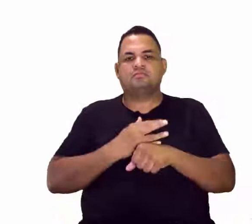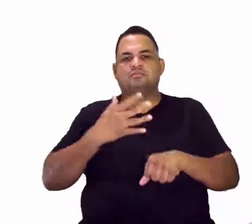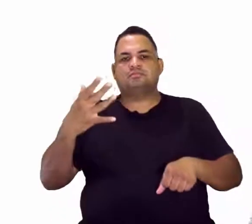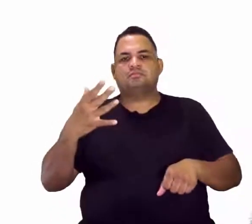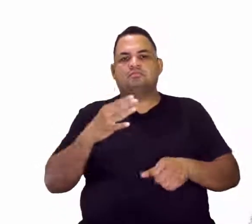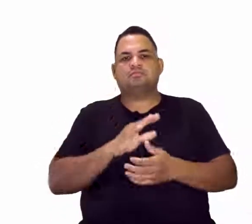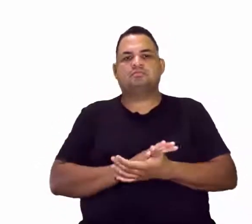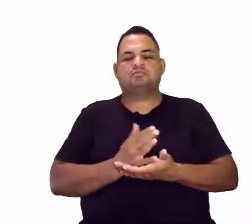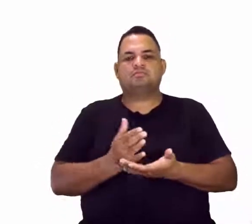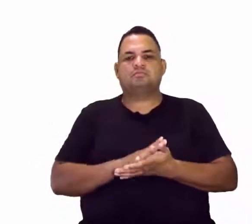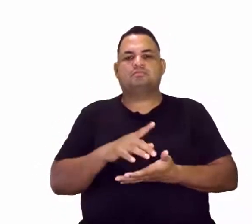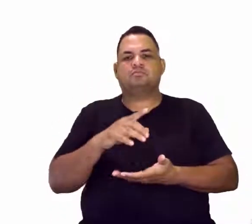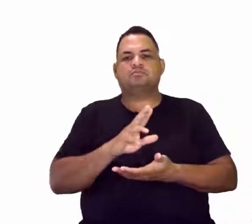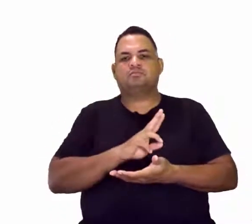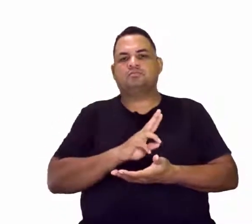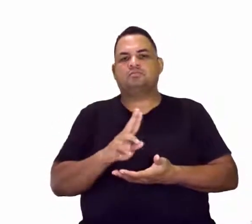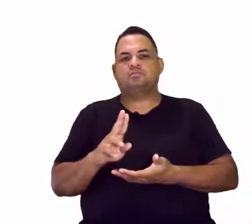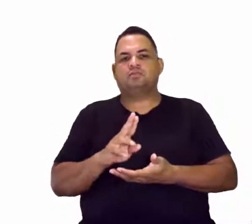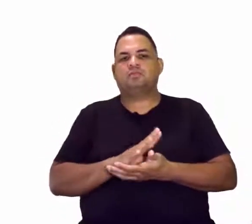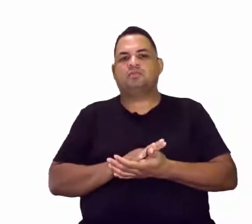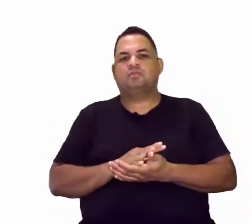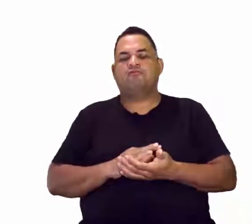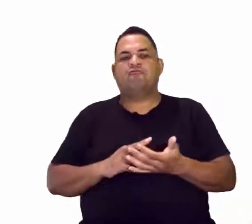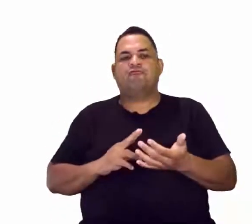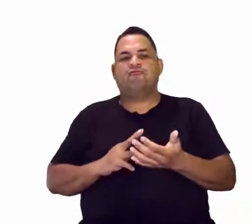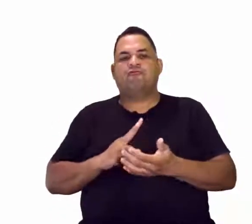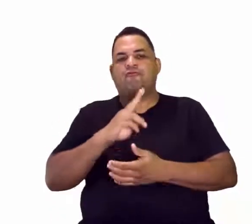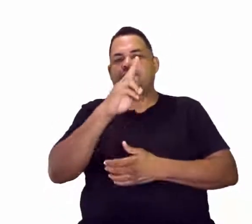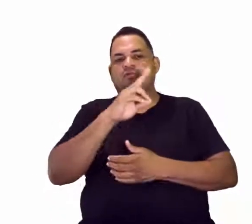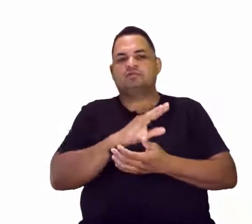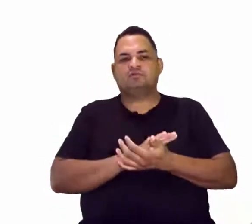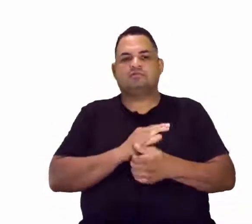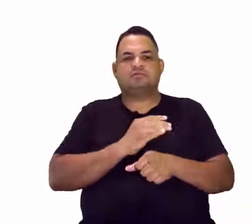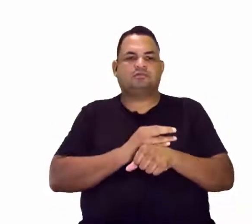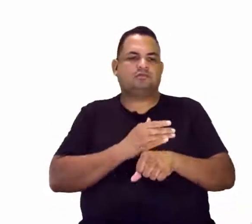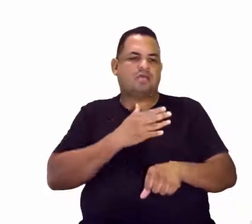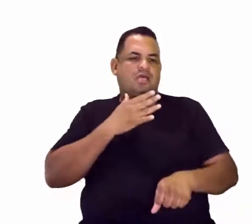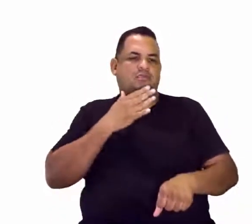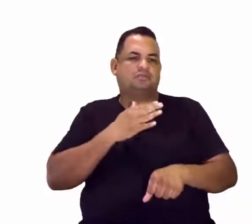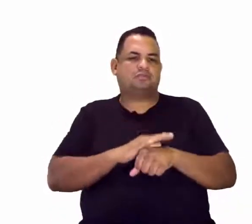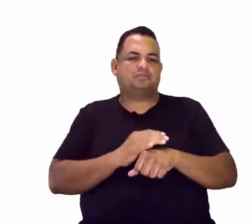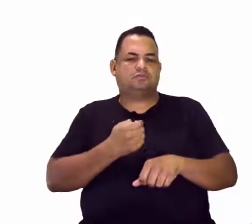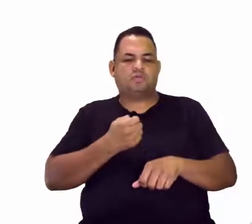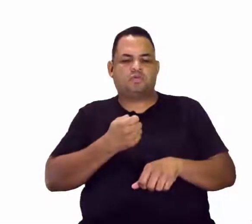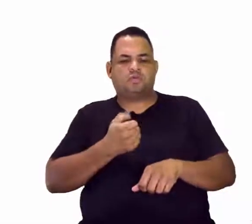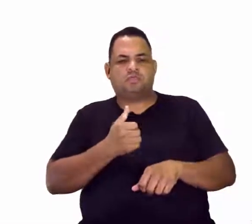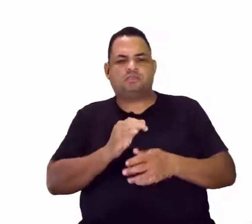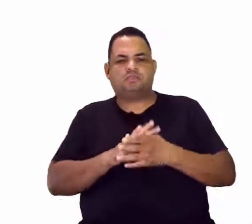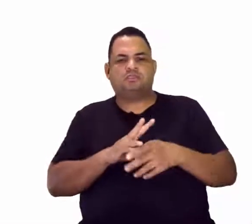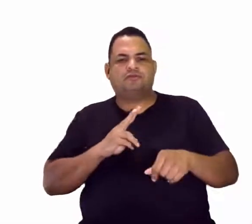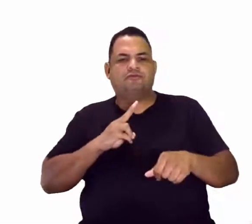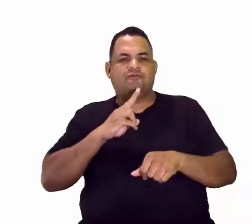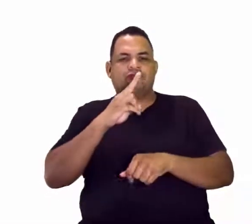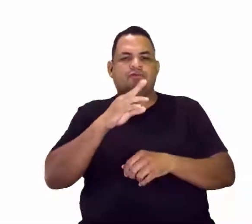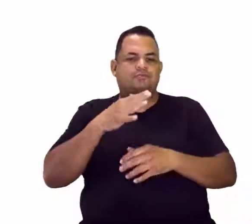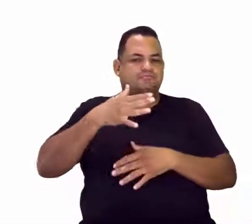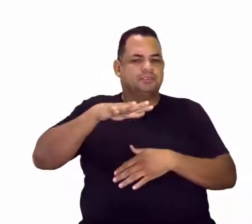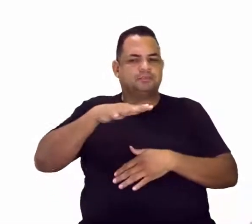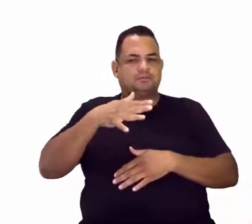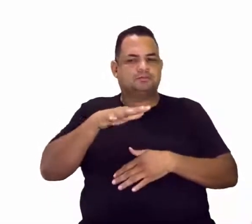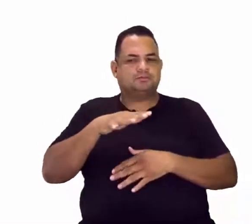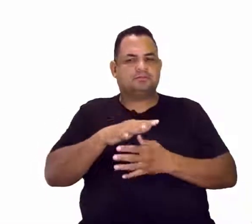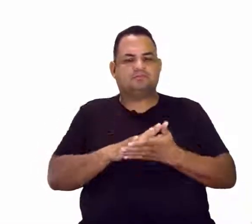ácidos considerados fortes. Já o ácido, para ser considerado semiforte ou